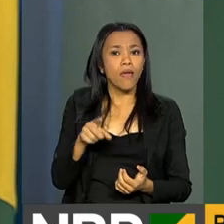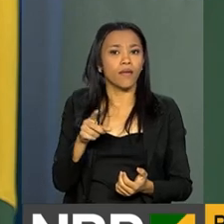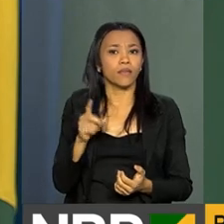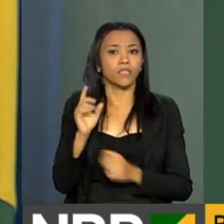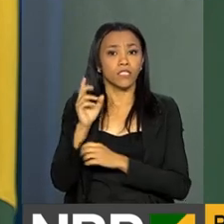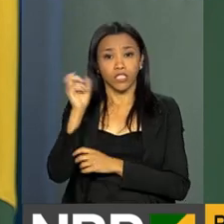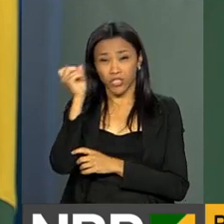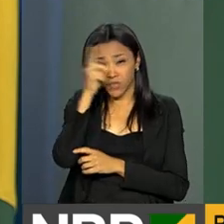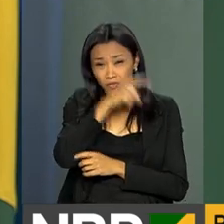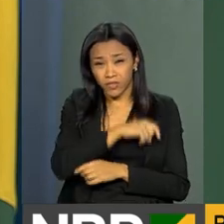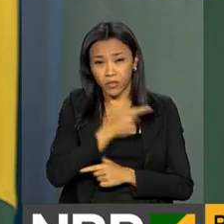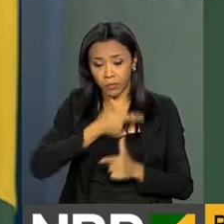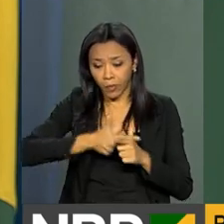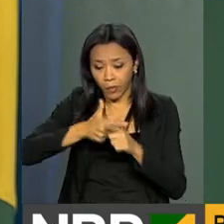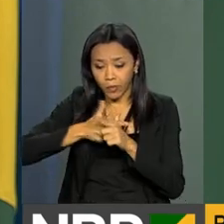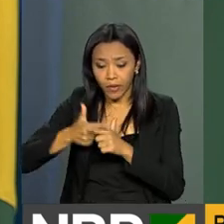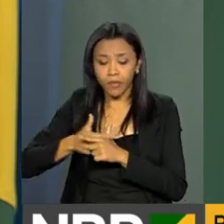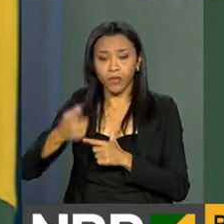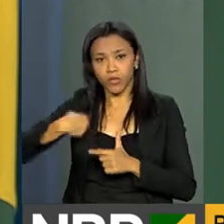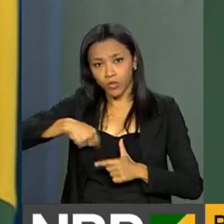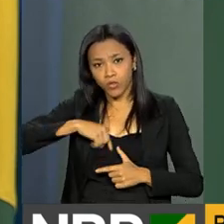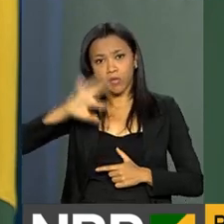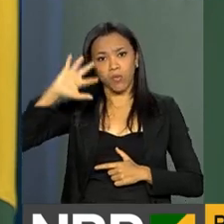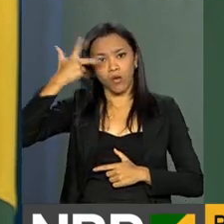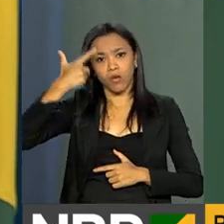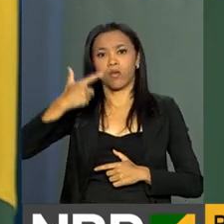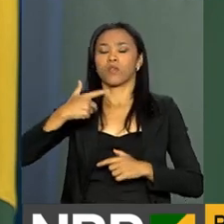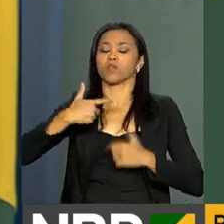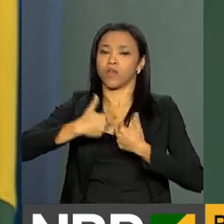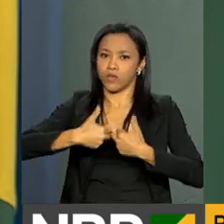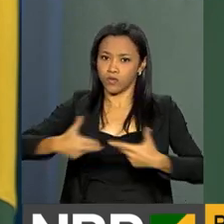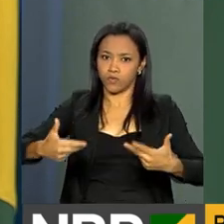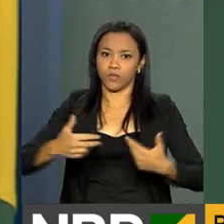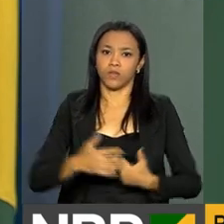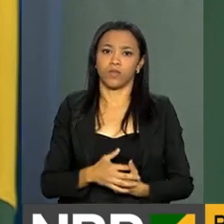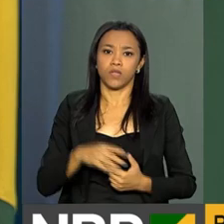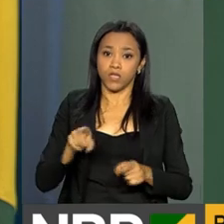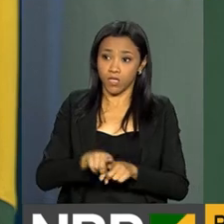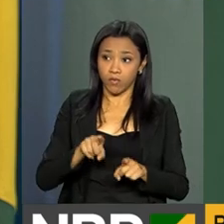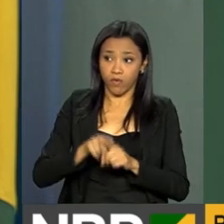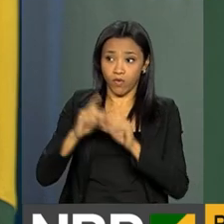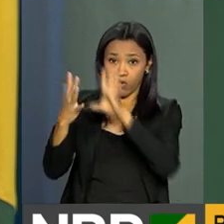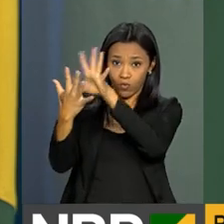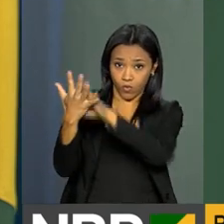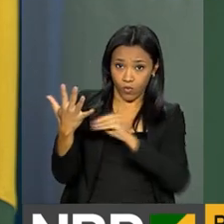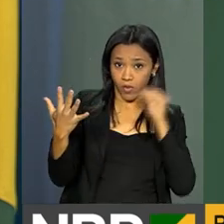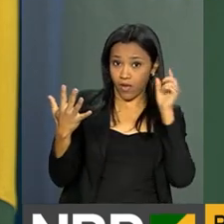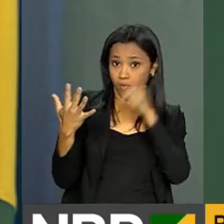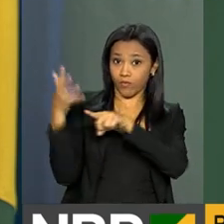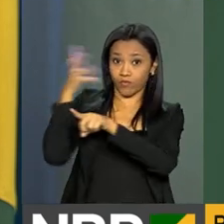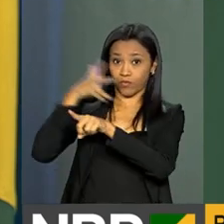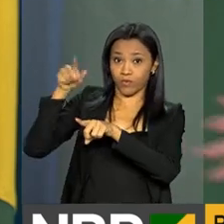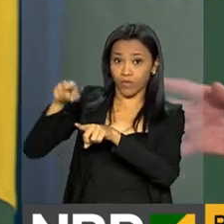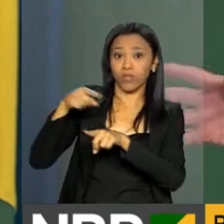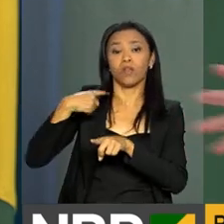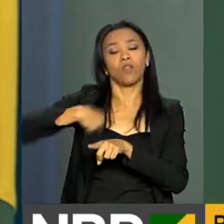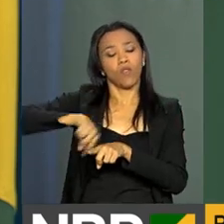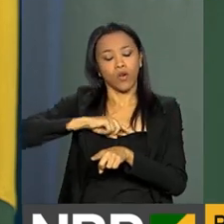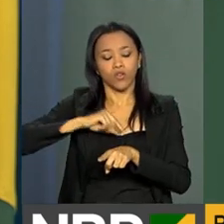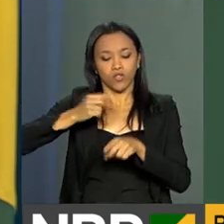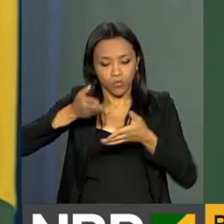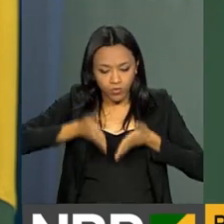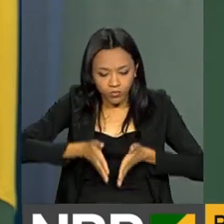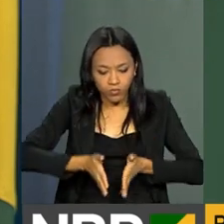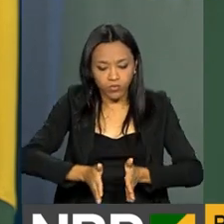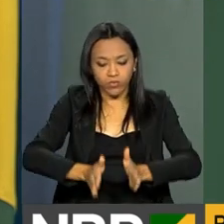são dificuldades que nós estamos combatendo. E para usar a expressão do João, que eu tenho repetido, nós estamos colocando os trilhos no